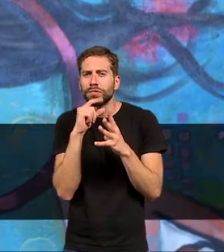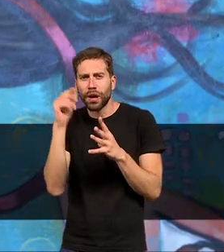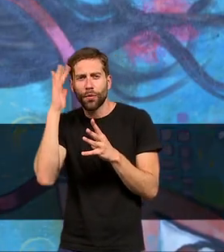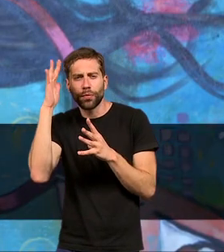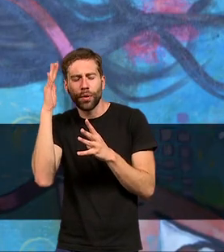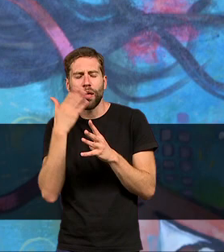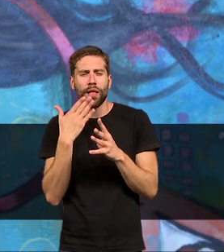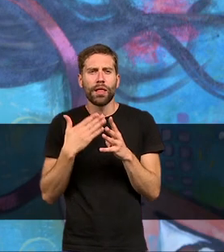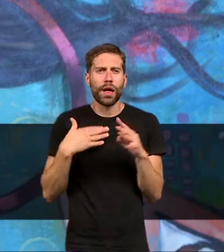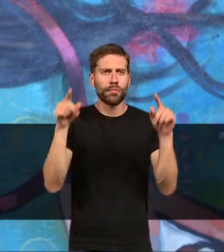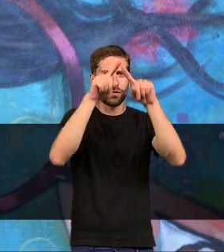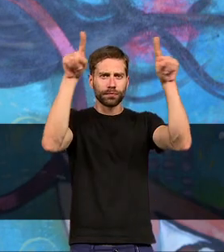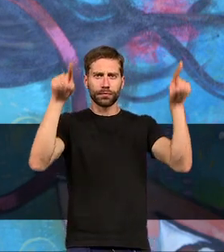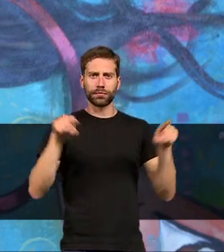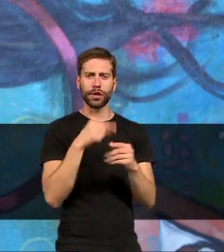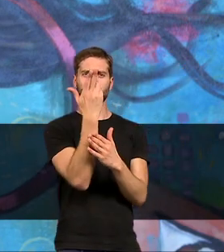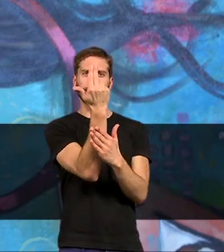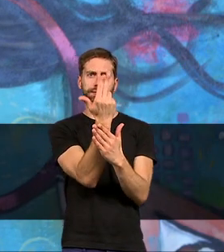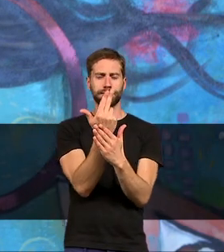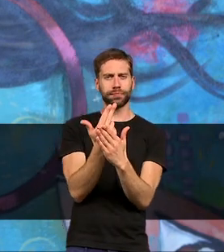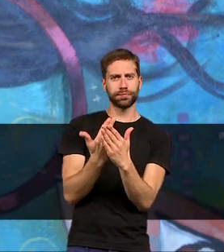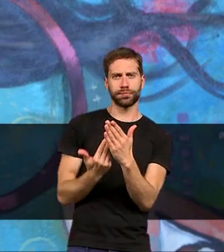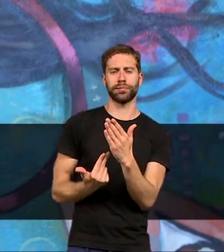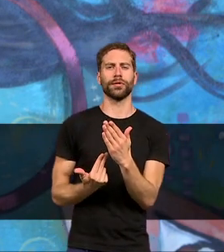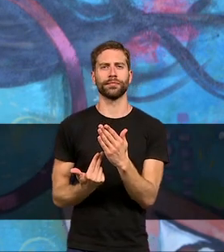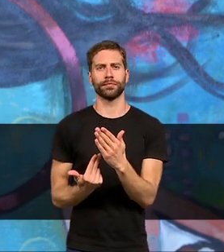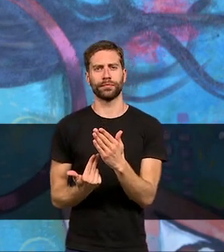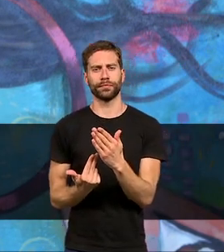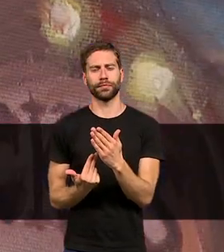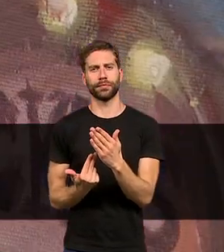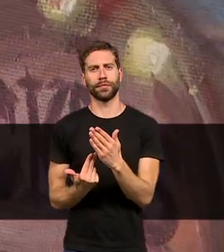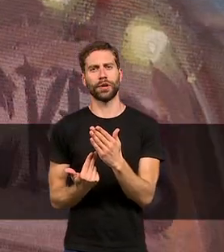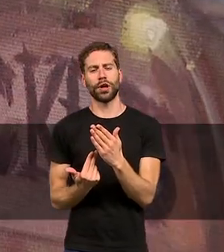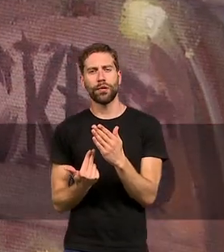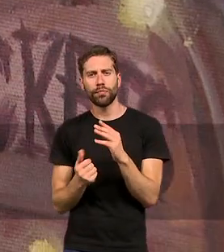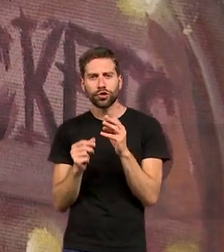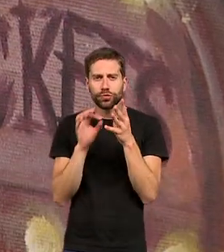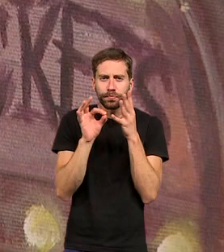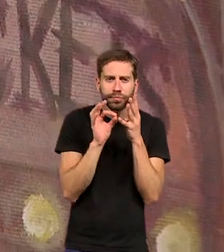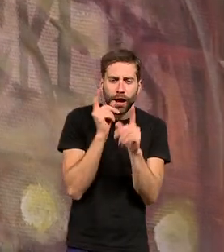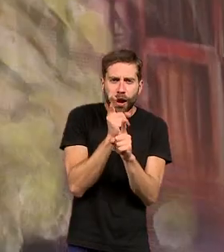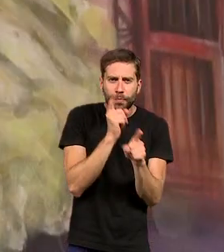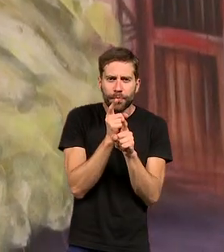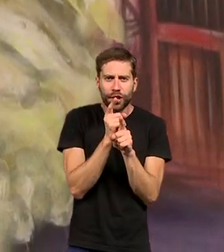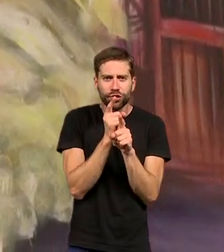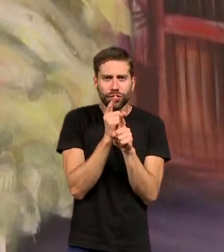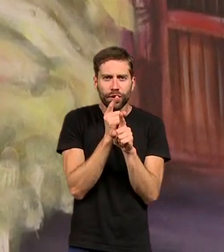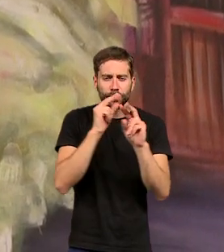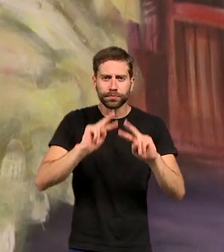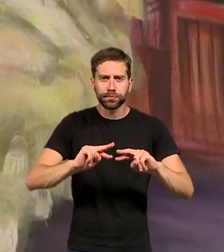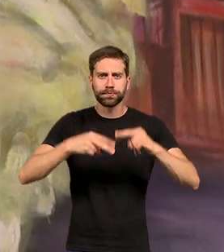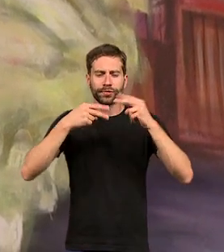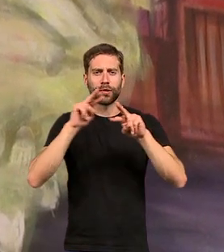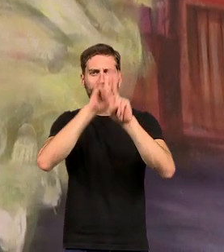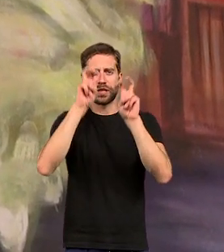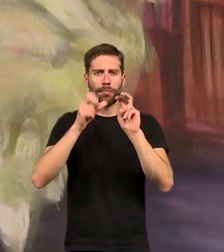para fazer uma obra grande. E foco-me naquele pormenor, fazendo daquele pormenor um tema grande. Eu acho que me inspiro